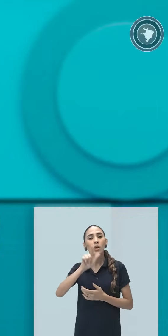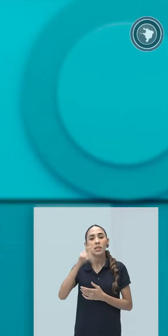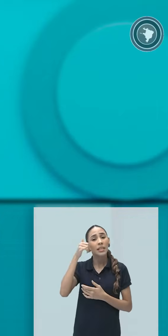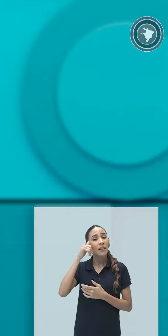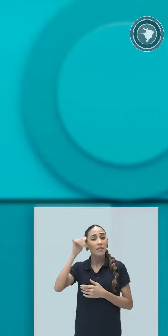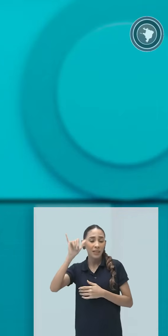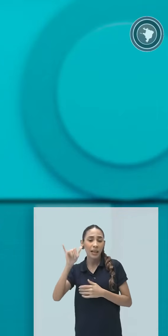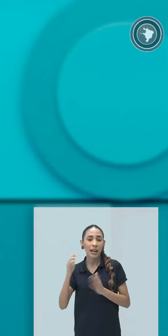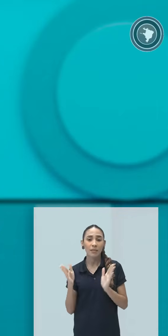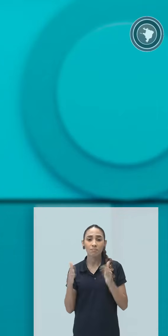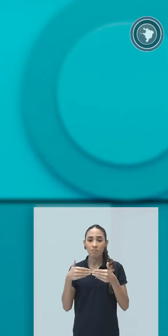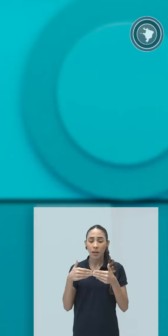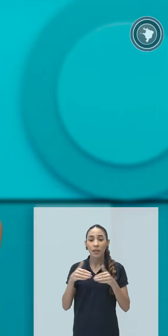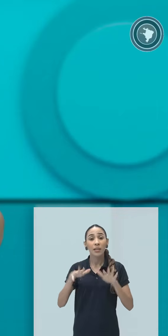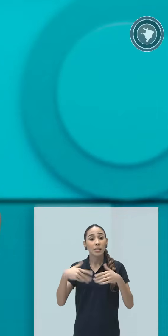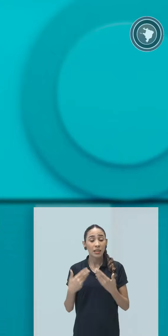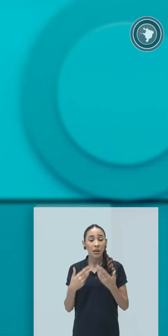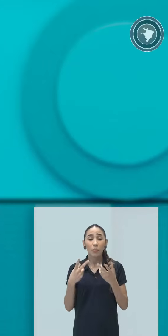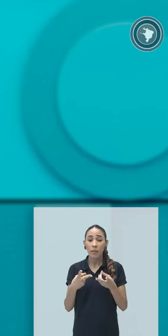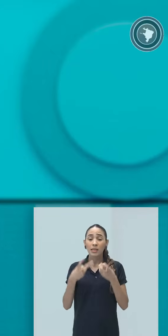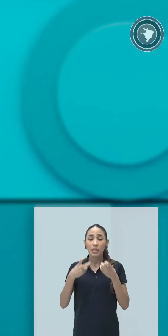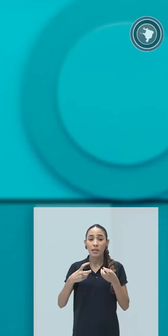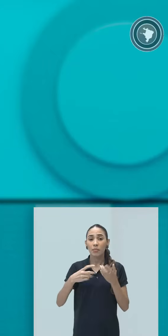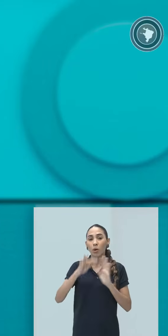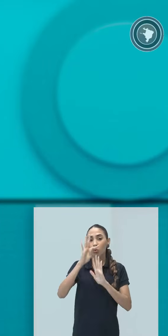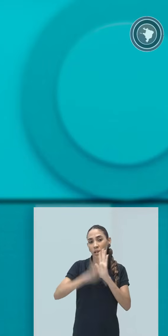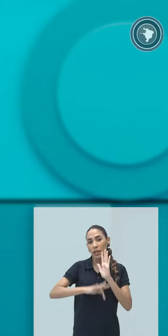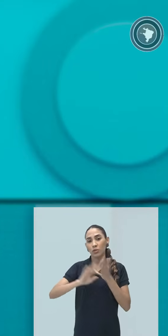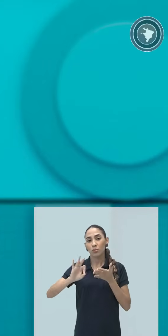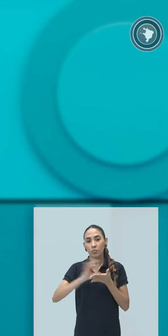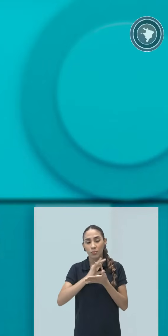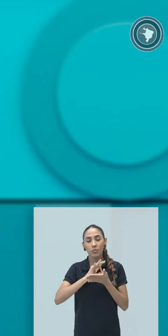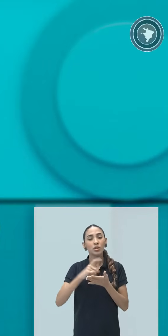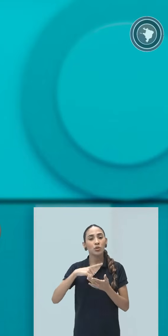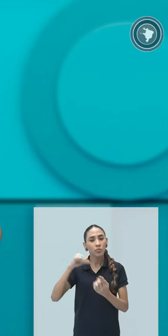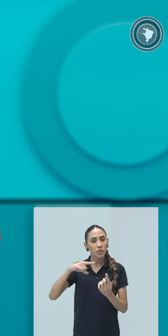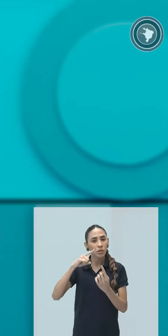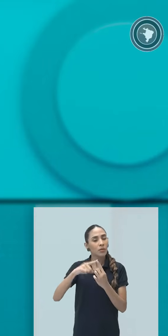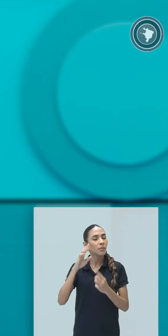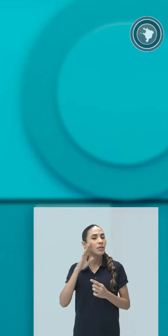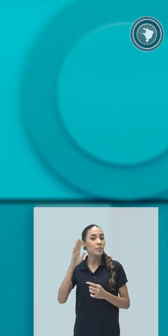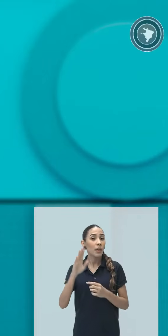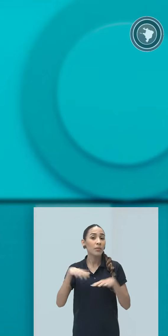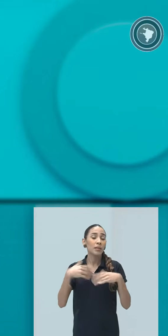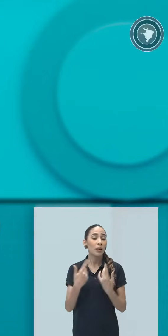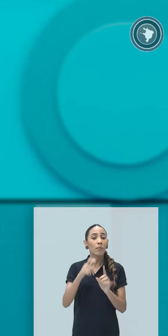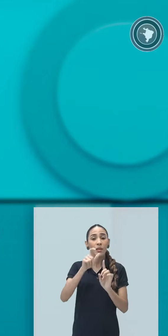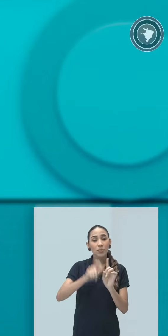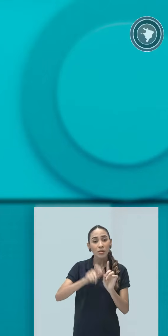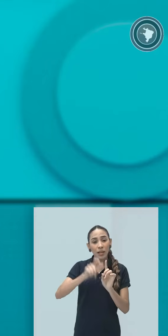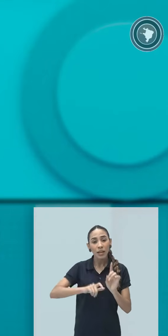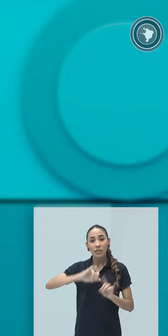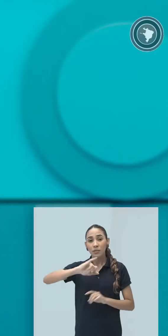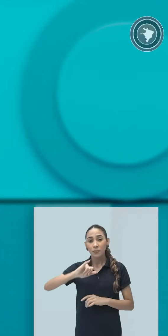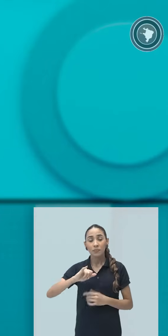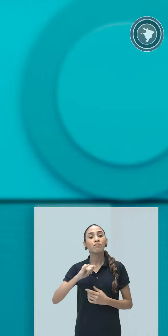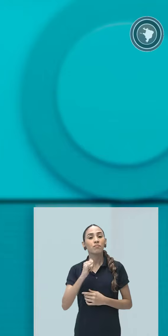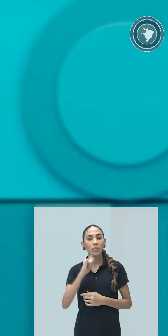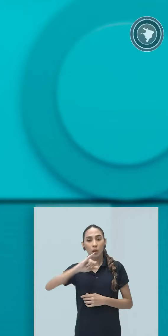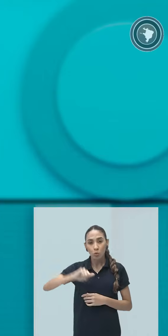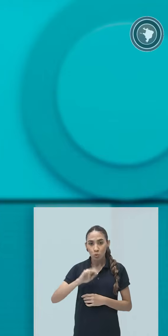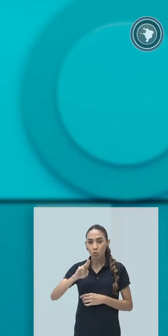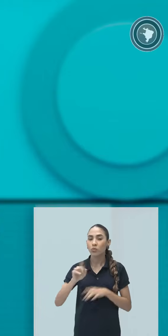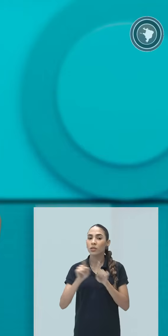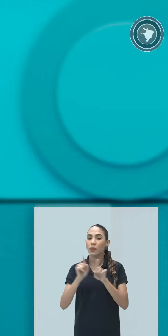ocorresse. Então, observe que o texto abaixo-assinado estava com essa finalidade. E a nossa personagem, a Ju,